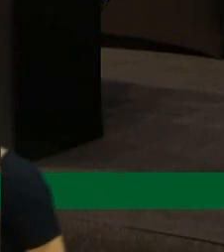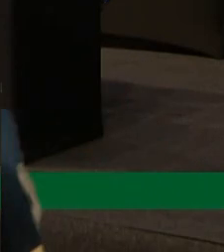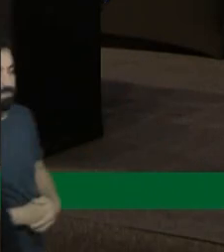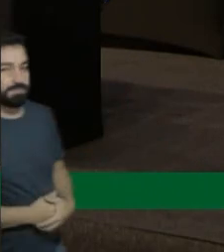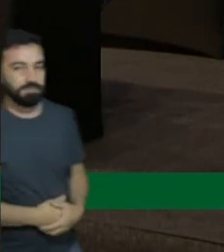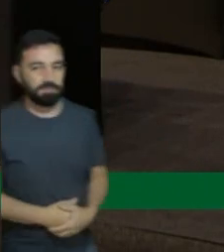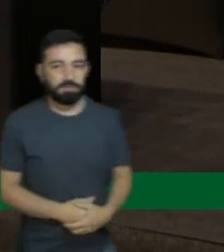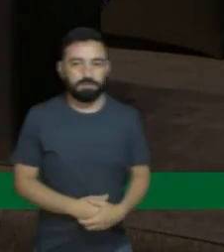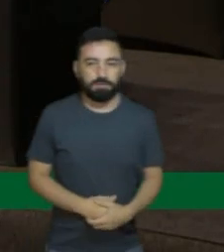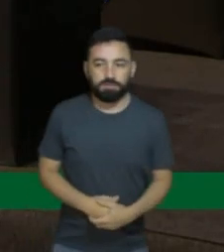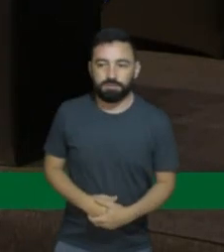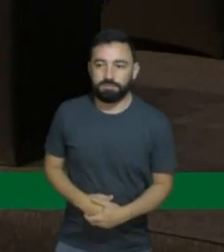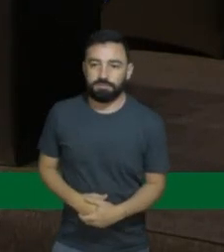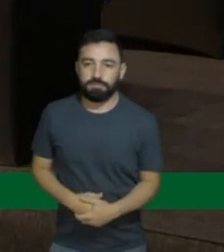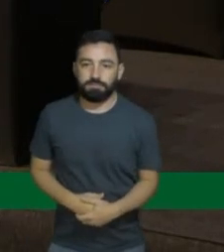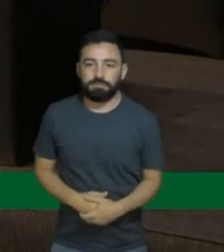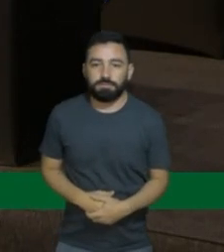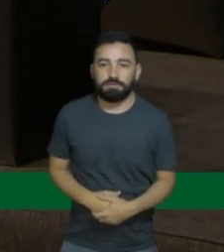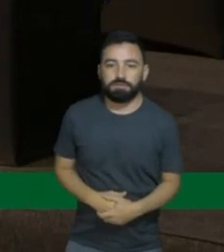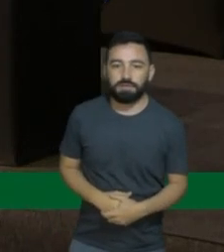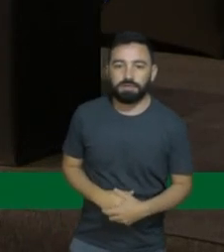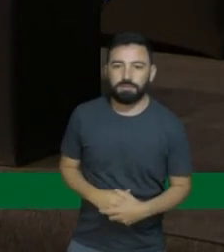obrigada obrigado